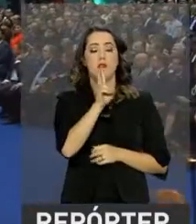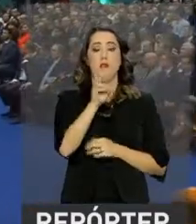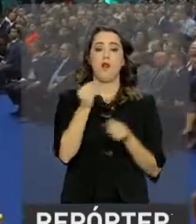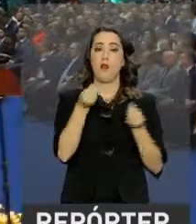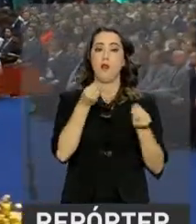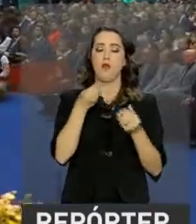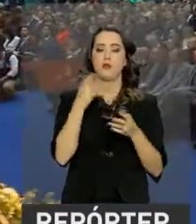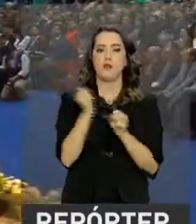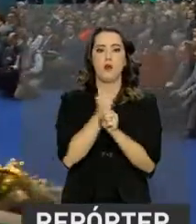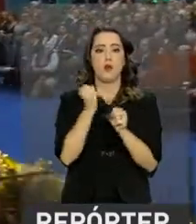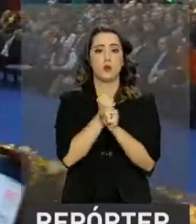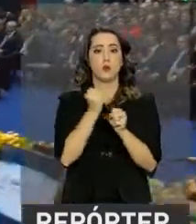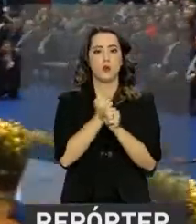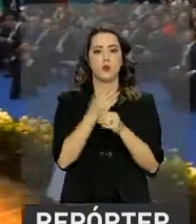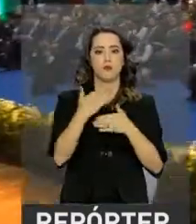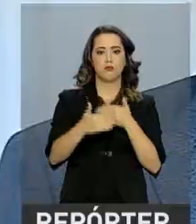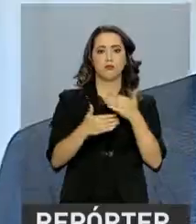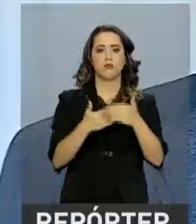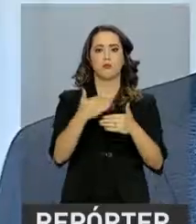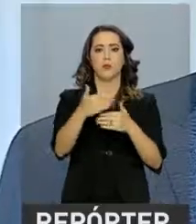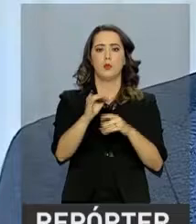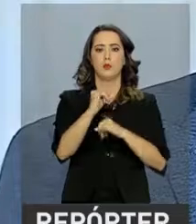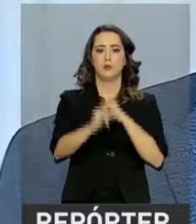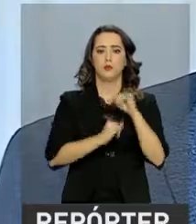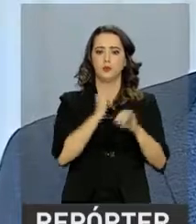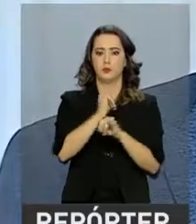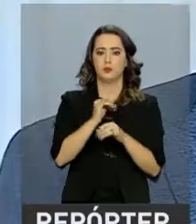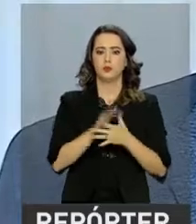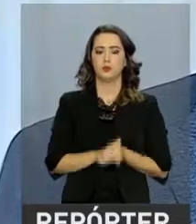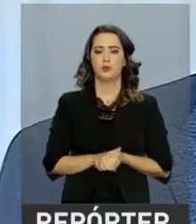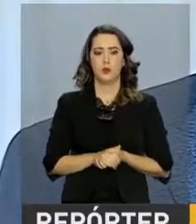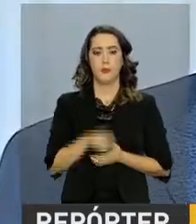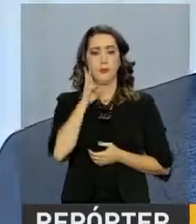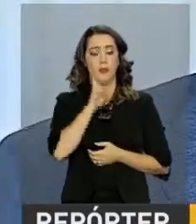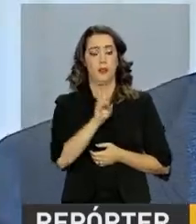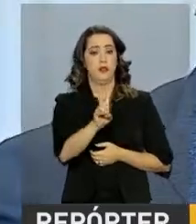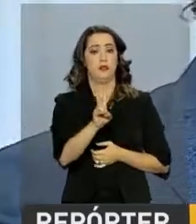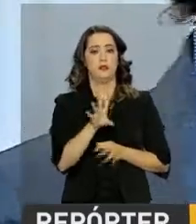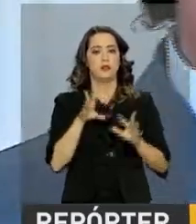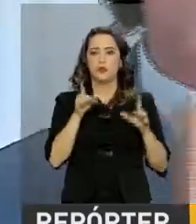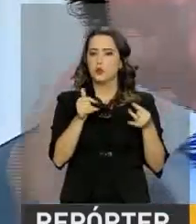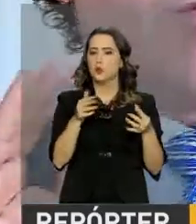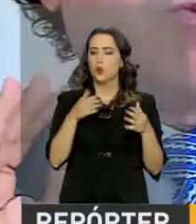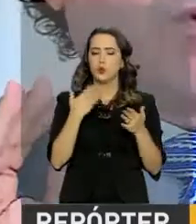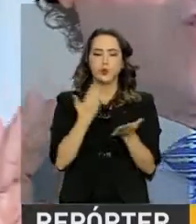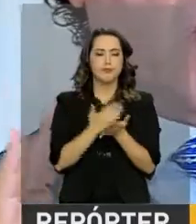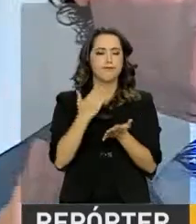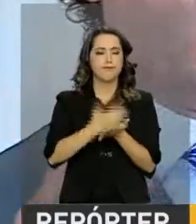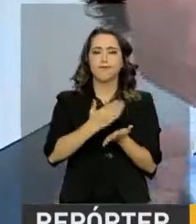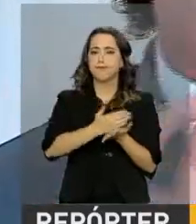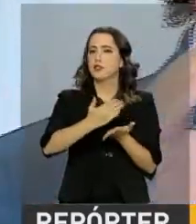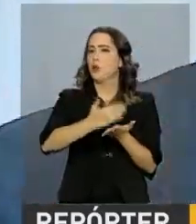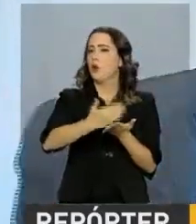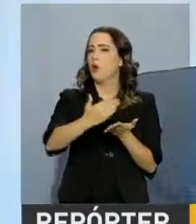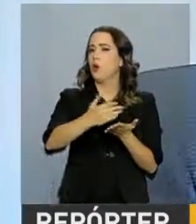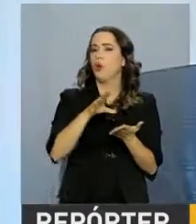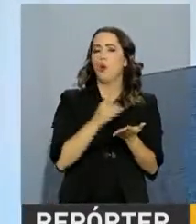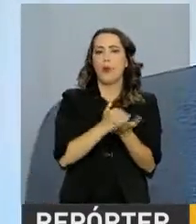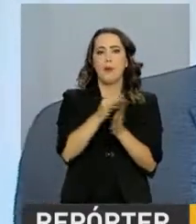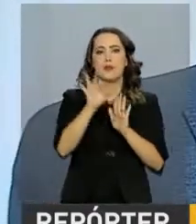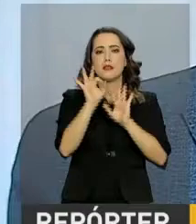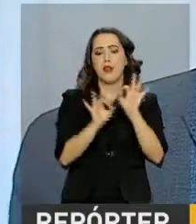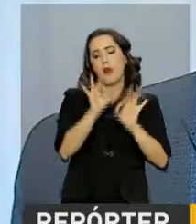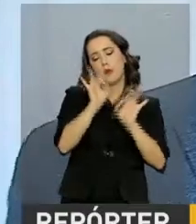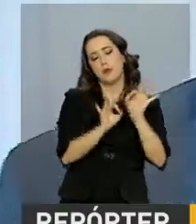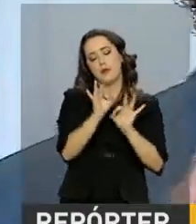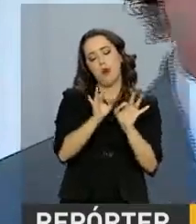de uma obra pela internet você consegue é viabilizar todas as etapas de um projeto desde a sua